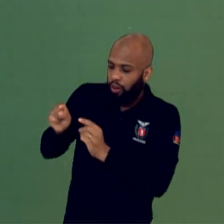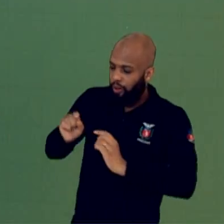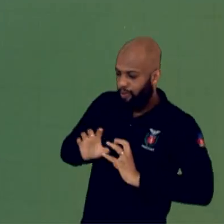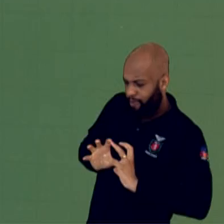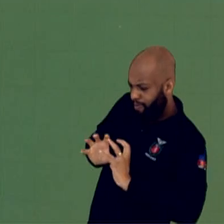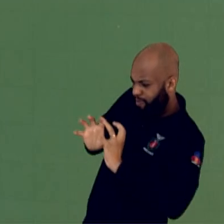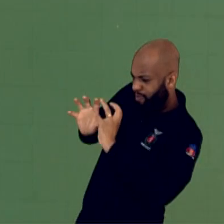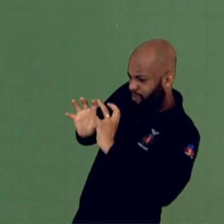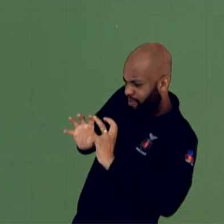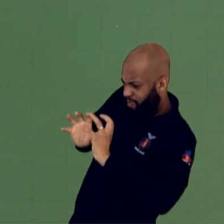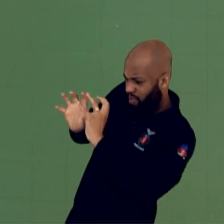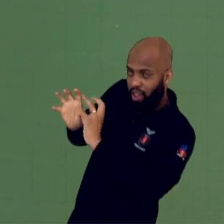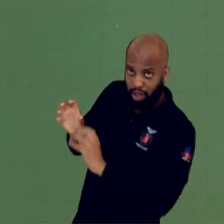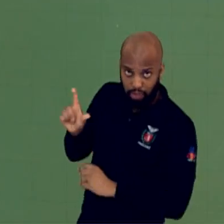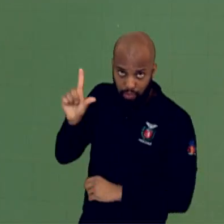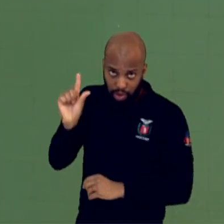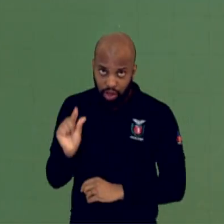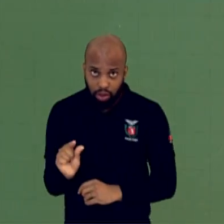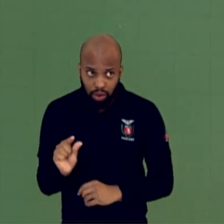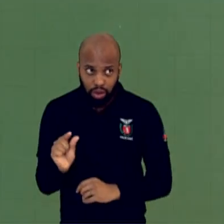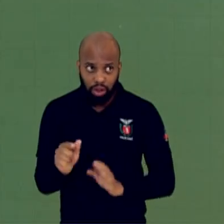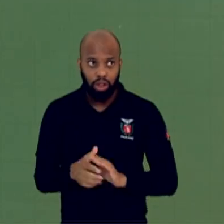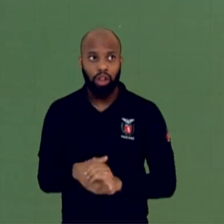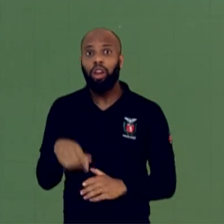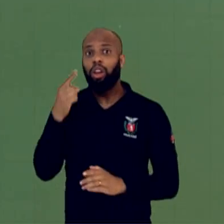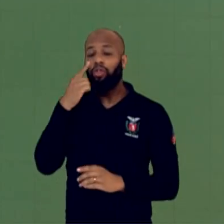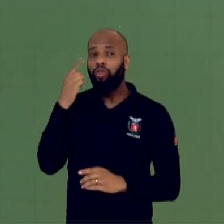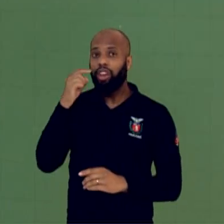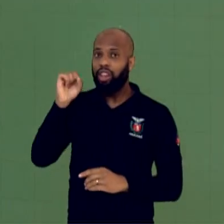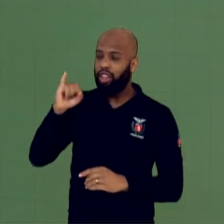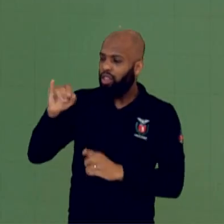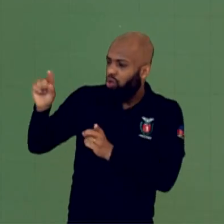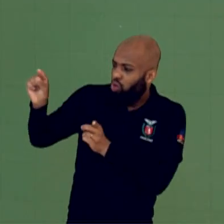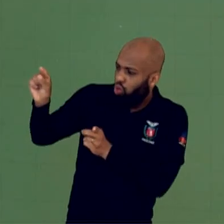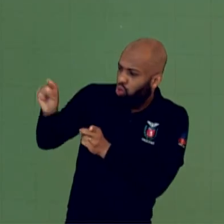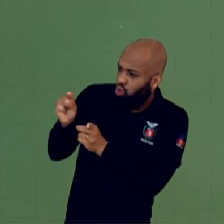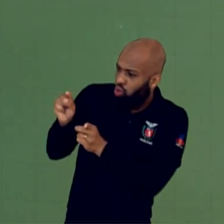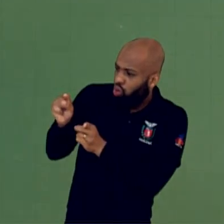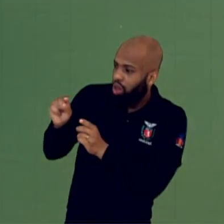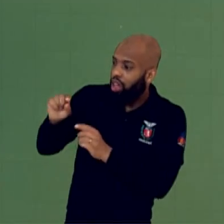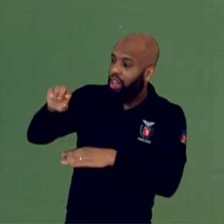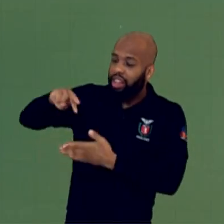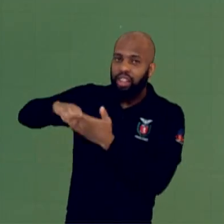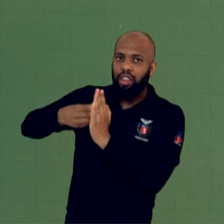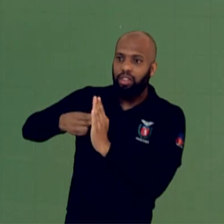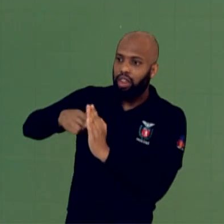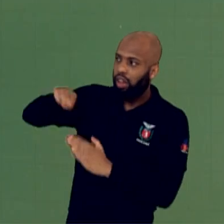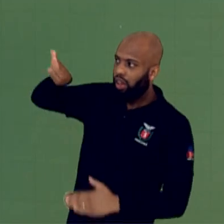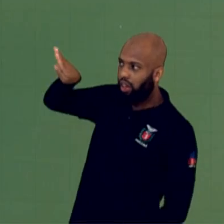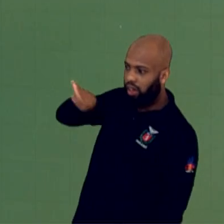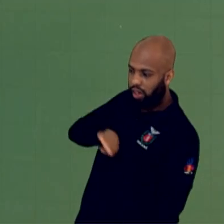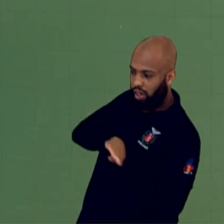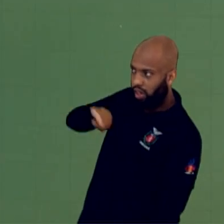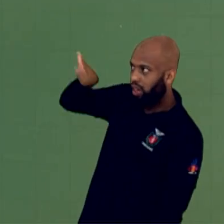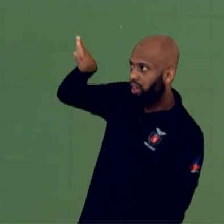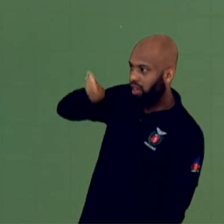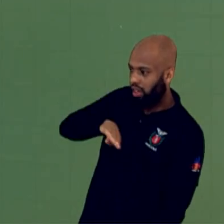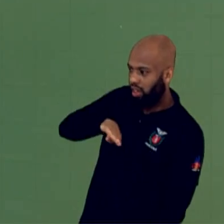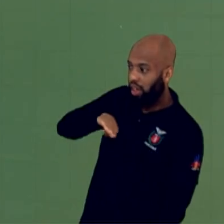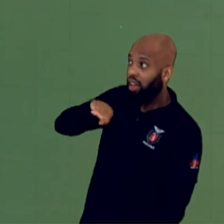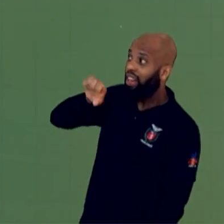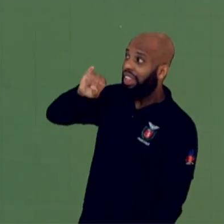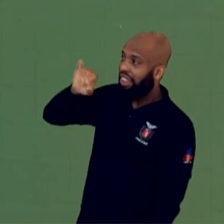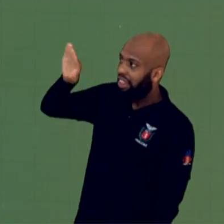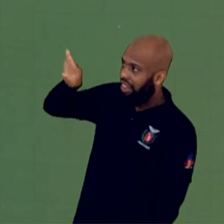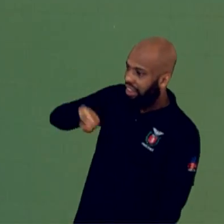força empregada? Então, pense, gente, se o comprimento é menor, a inclinação é maior. Se a